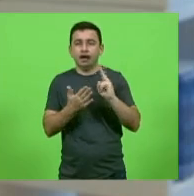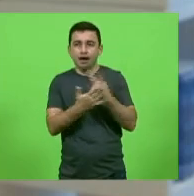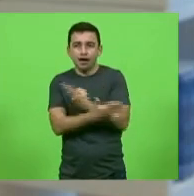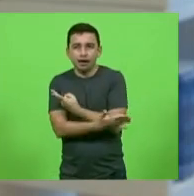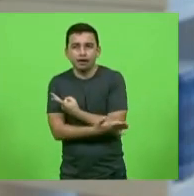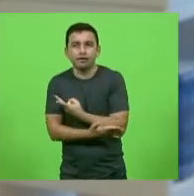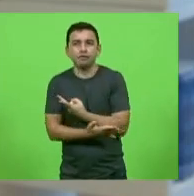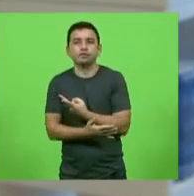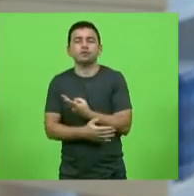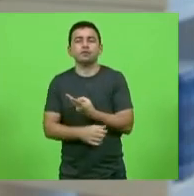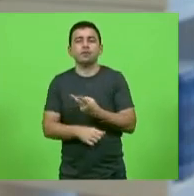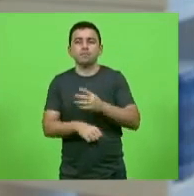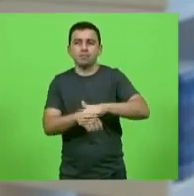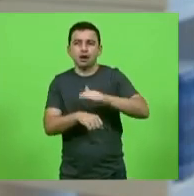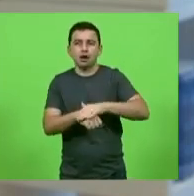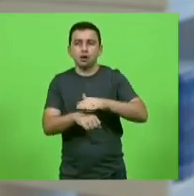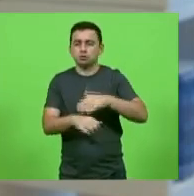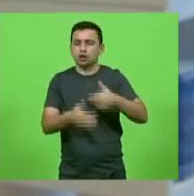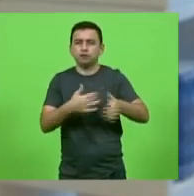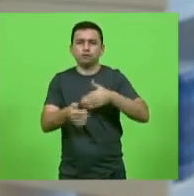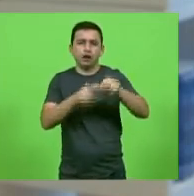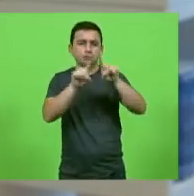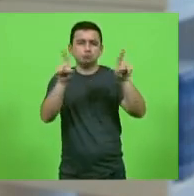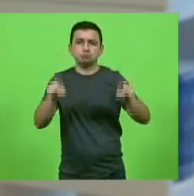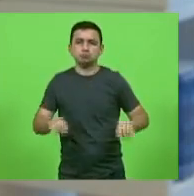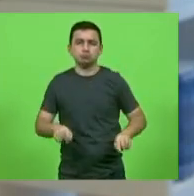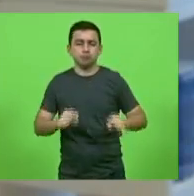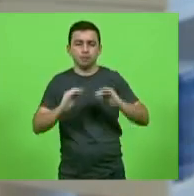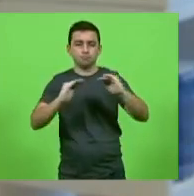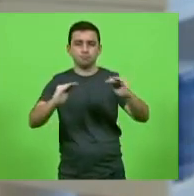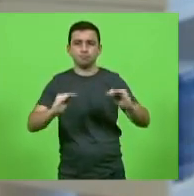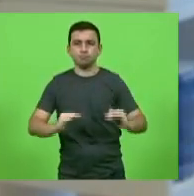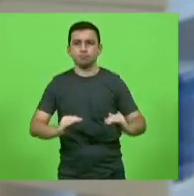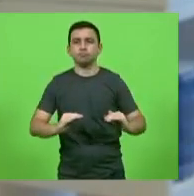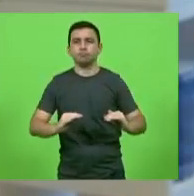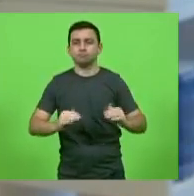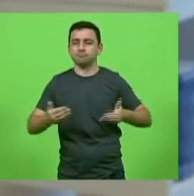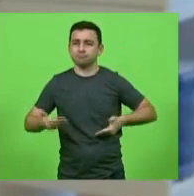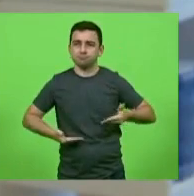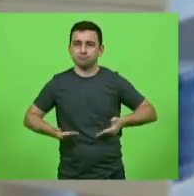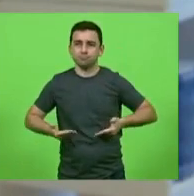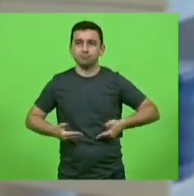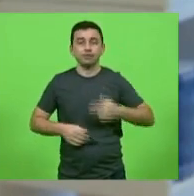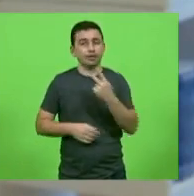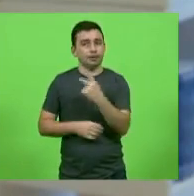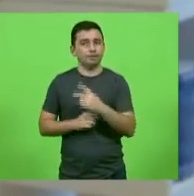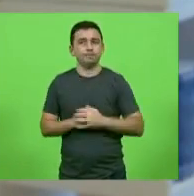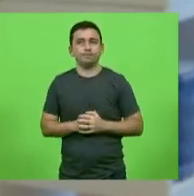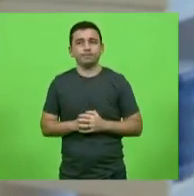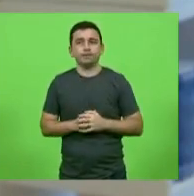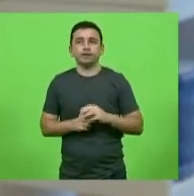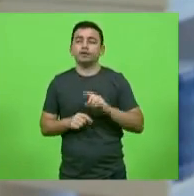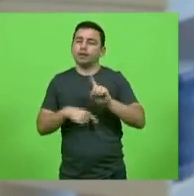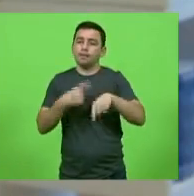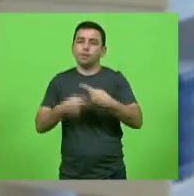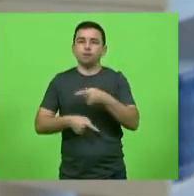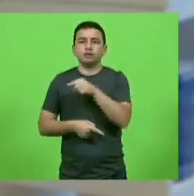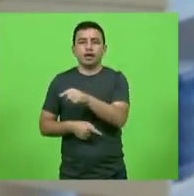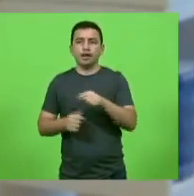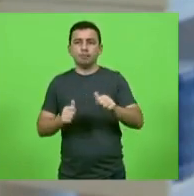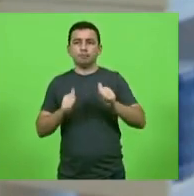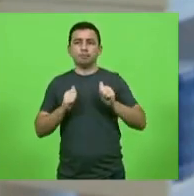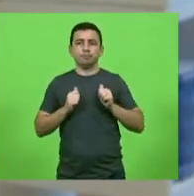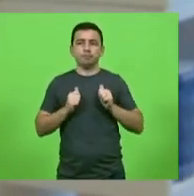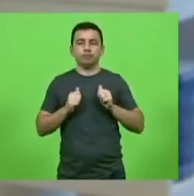qualquer agente público a ele subordinado. E mesmo assim, depois disso, tem optado por permanecer inerte,